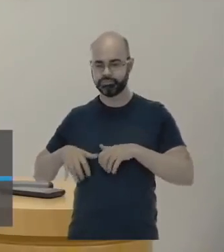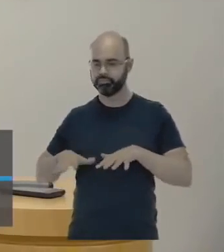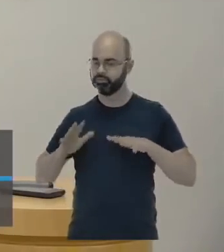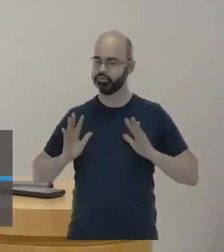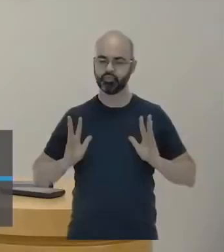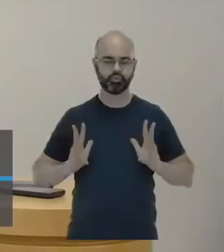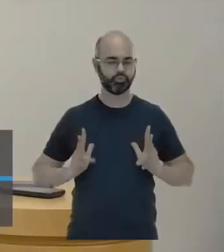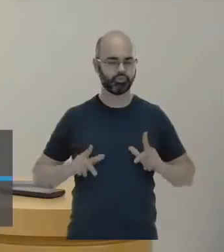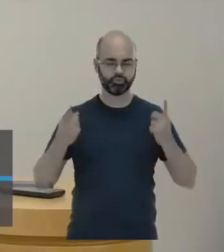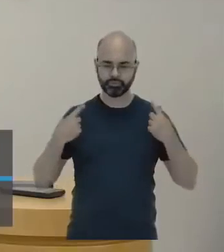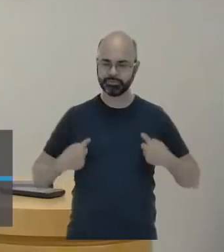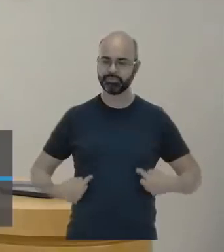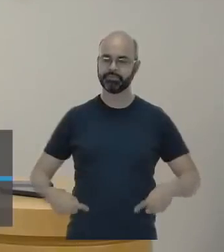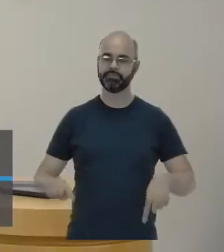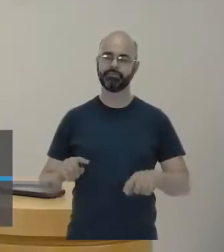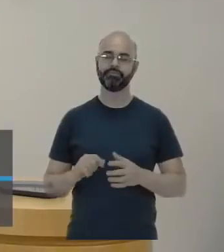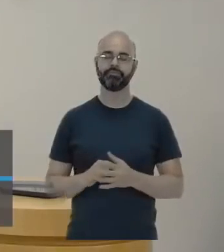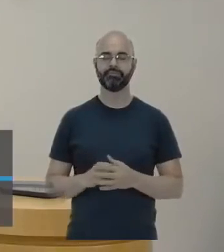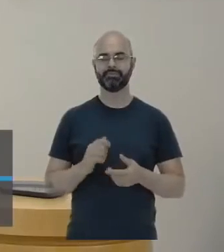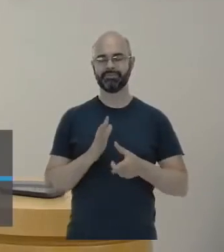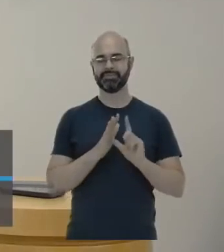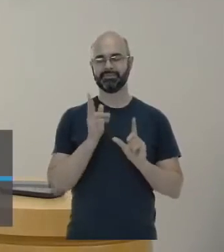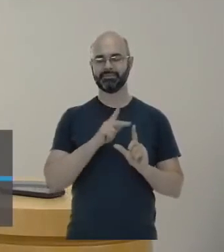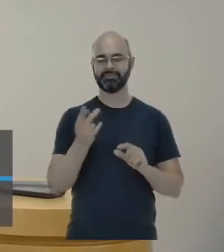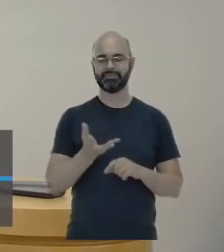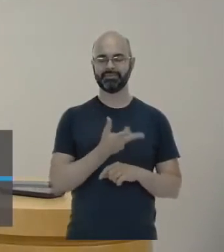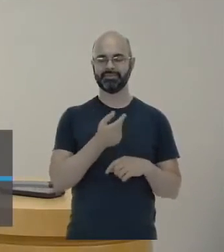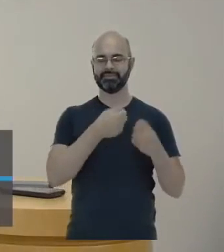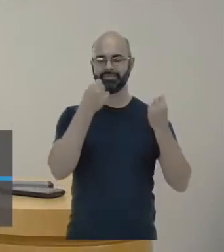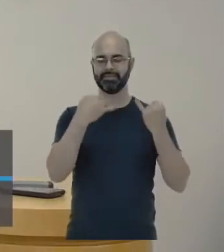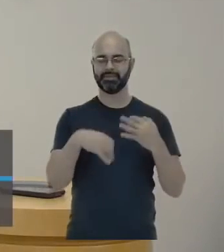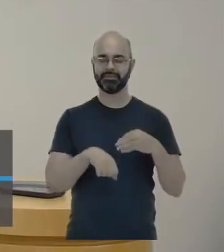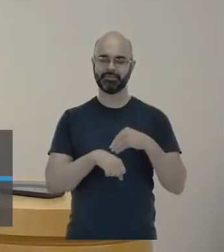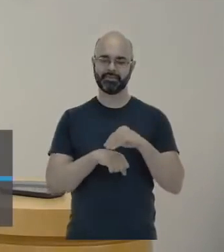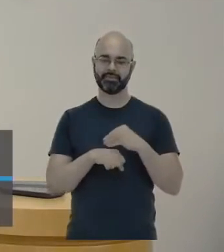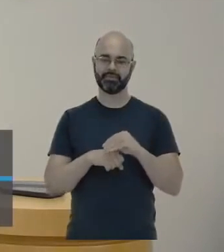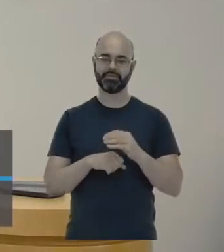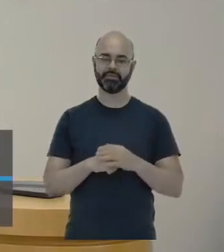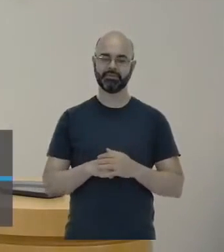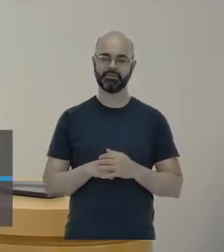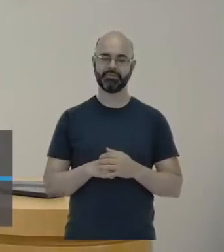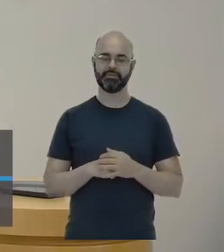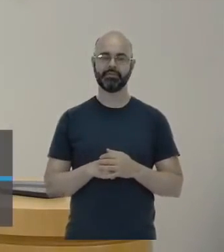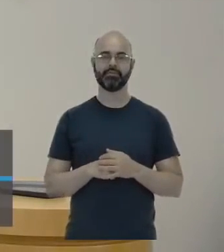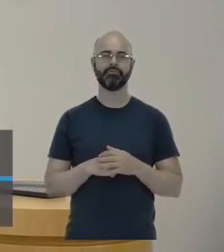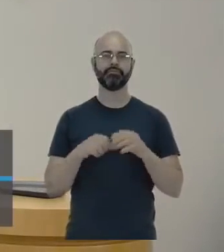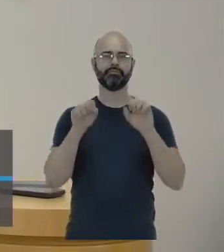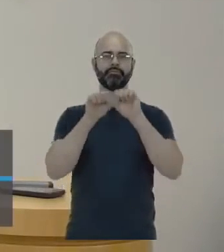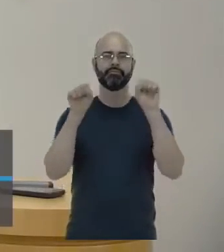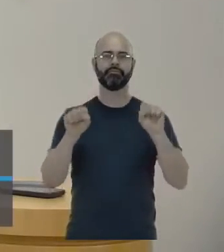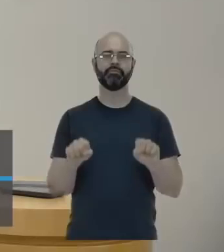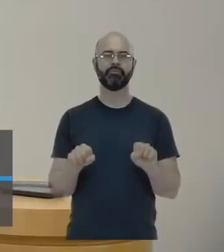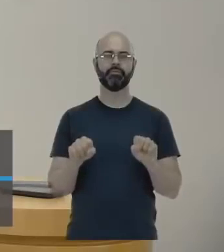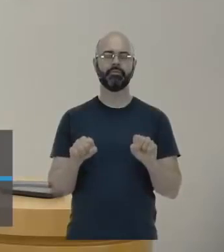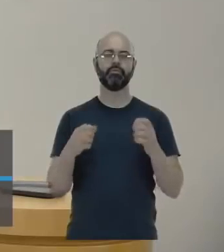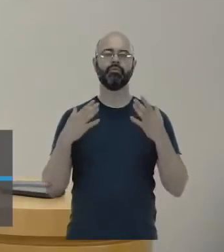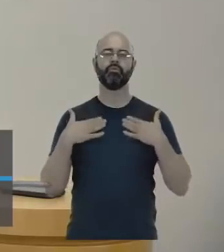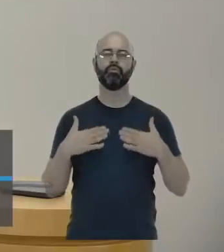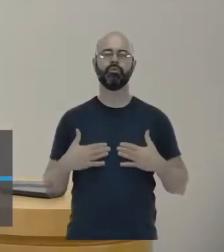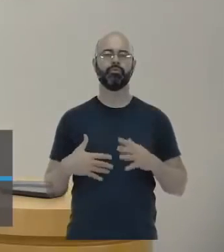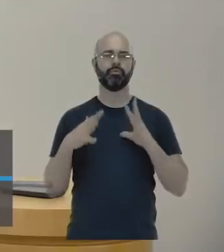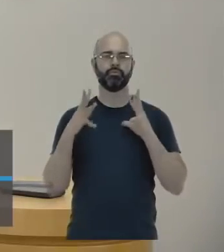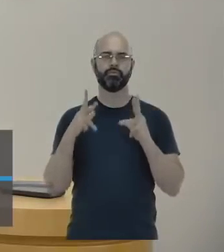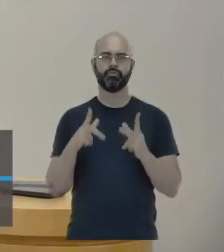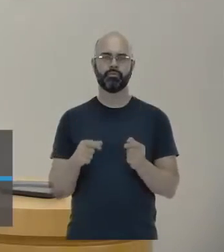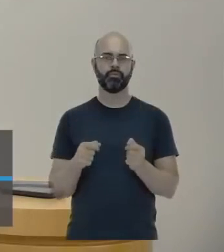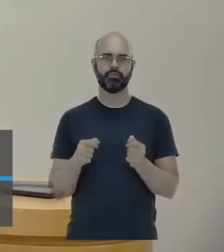já falou aqui, e o professor falou muito bem, né, o professor aqui no chat, todos os sistemas do corpo interagem. A gente acabou